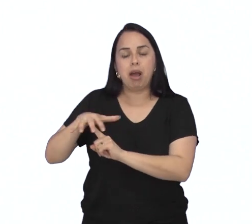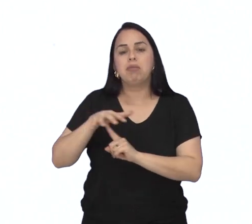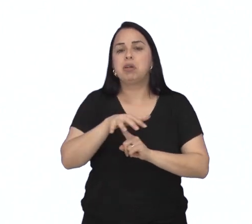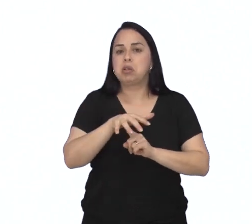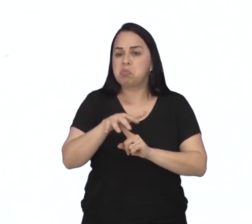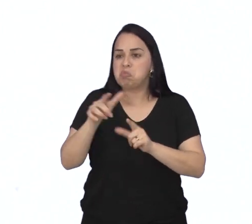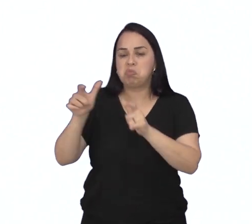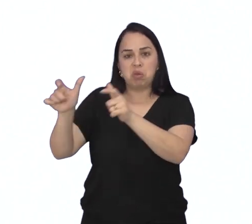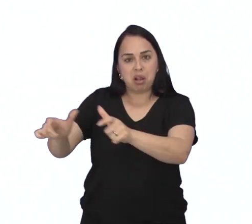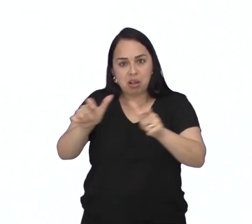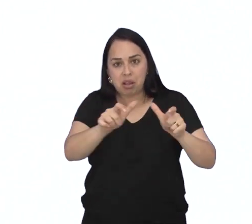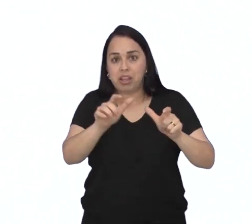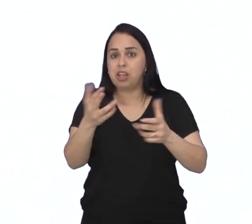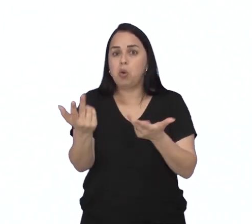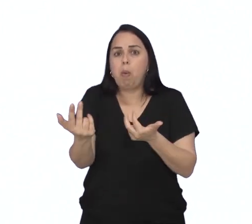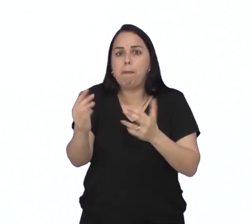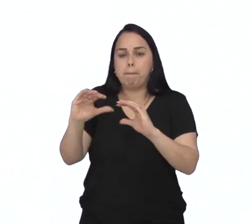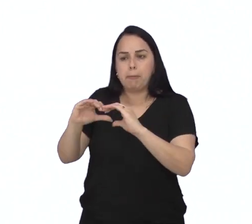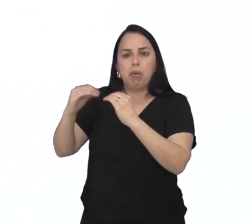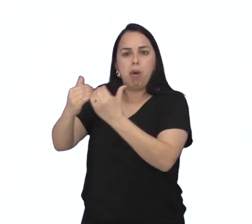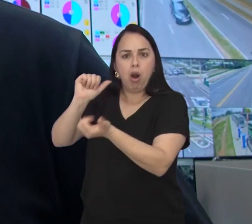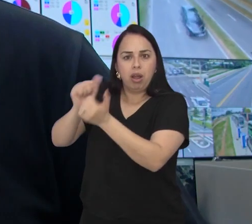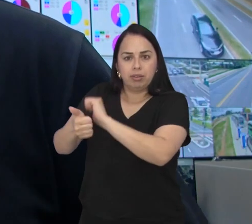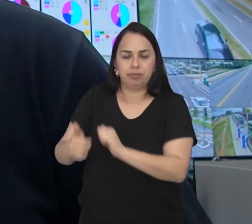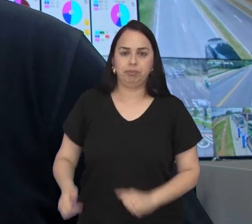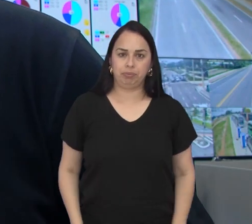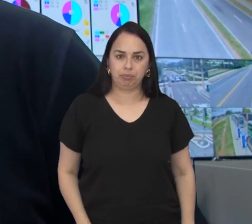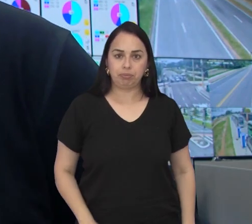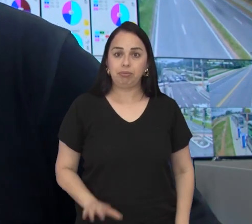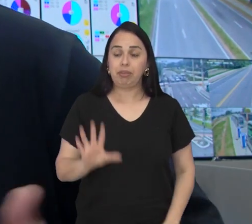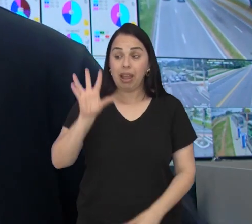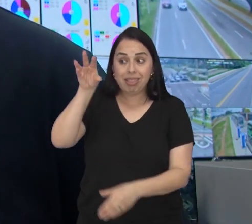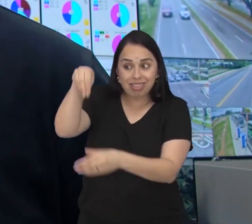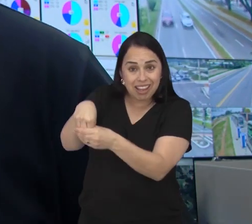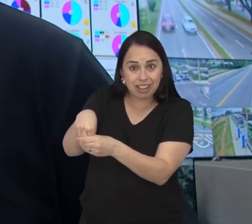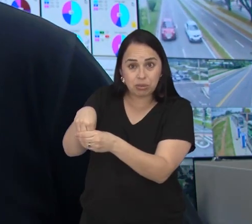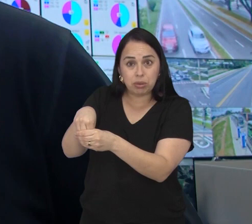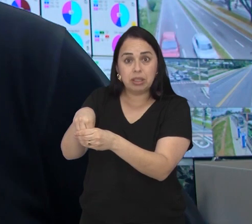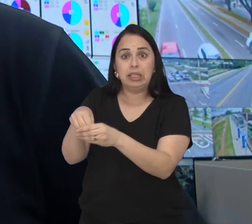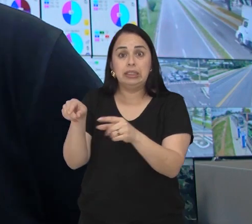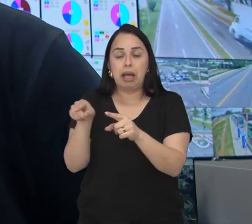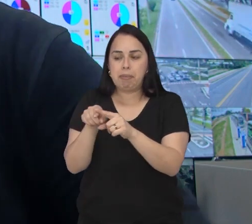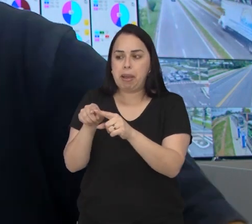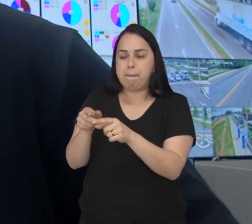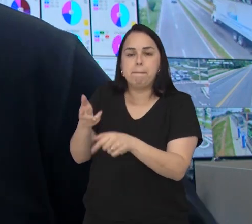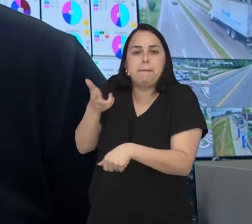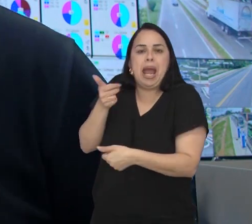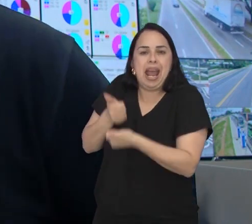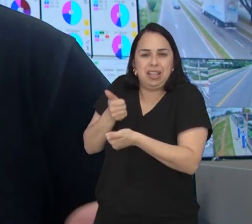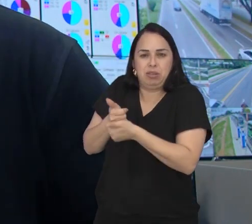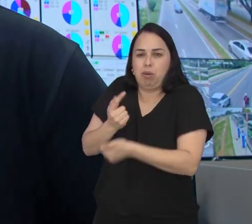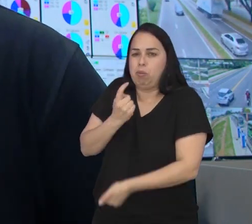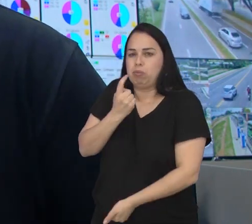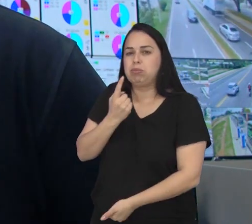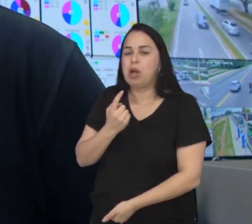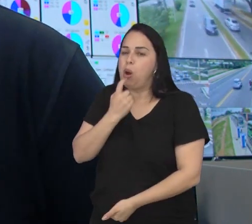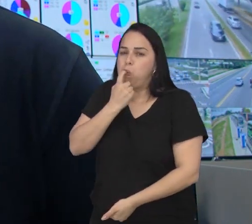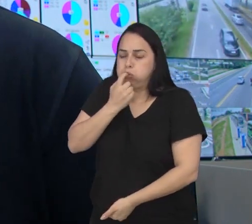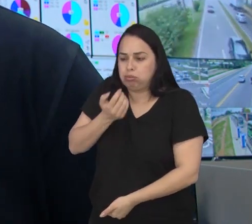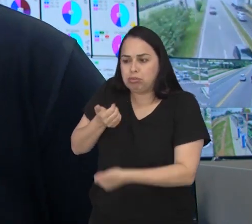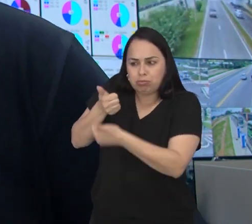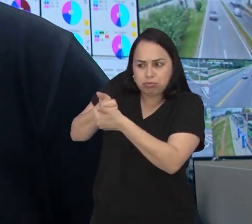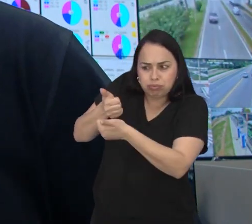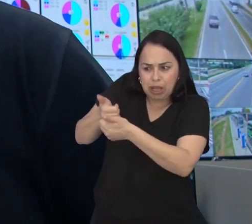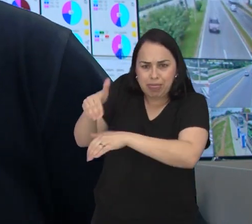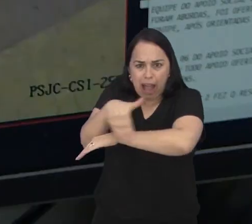em espaços públicos, como os poliesportivos. Nós temos câmeras tanto dentro dos poliesportivos quanto nos entornos, à